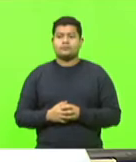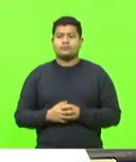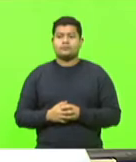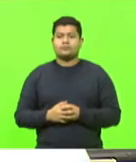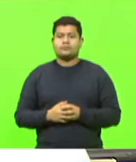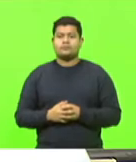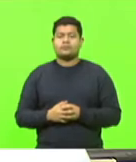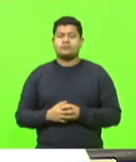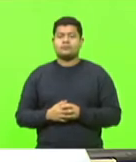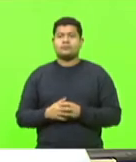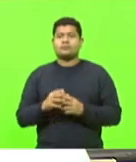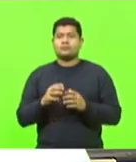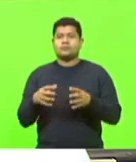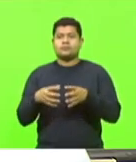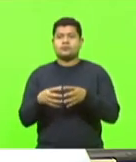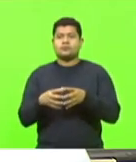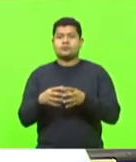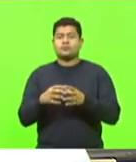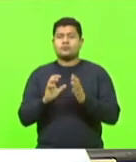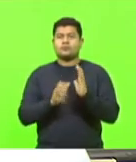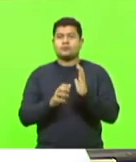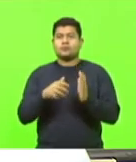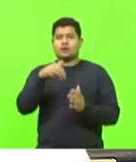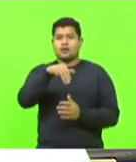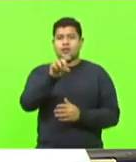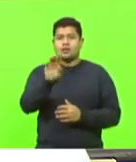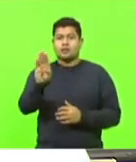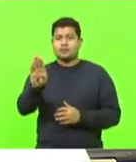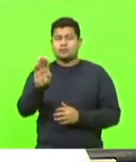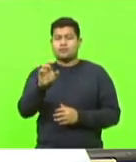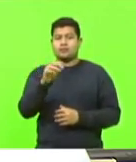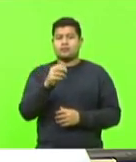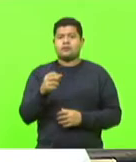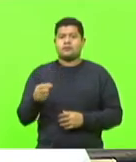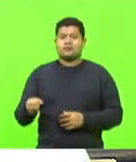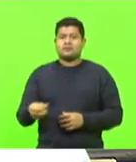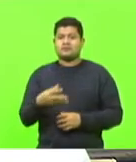Bloco MDB, Partido Novo, por 15 minutos.